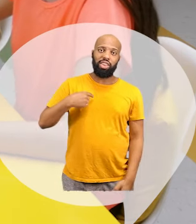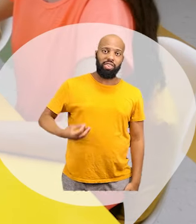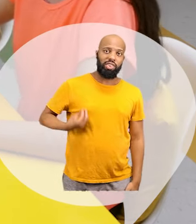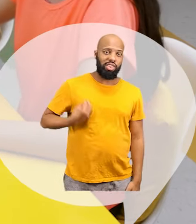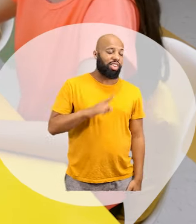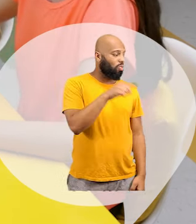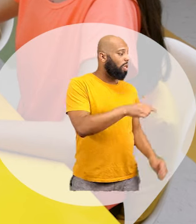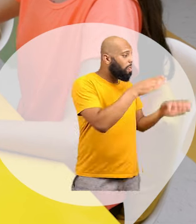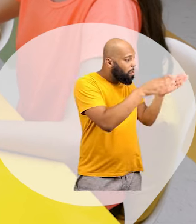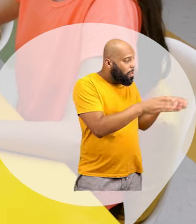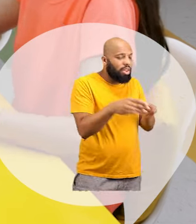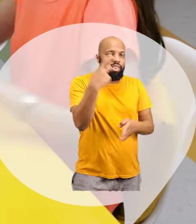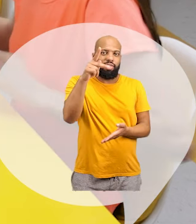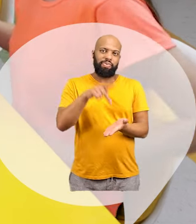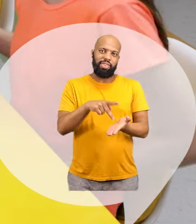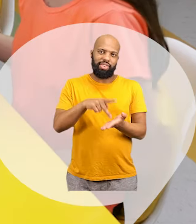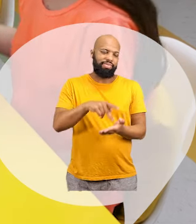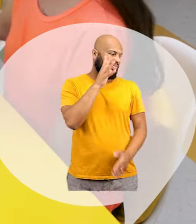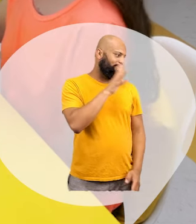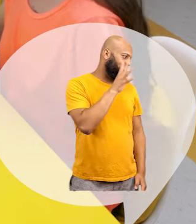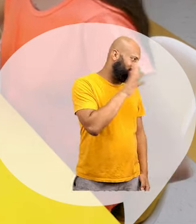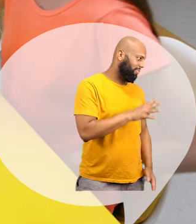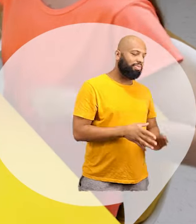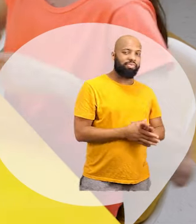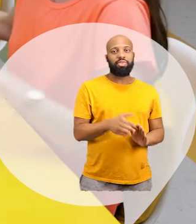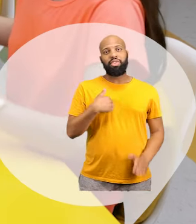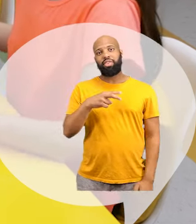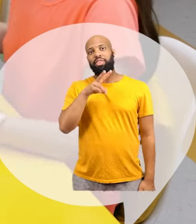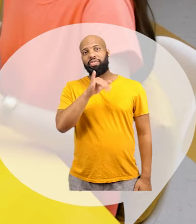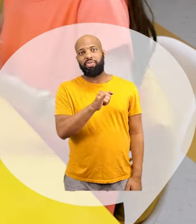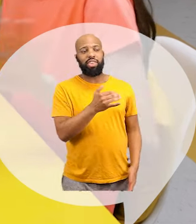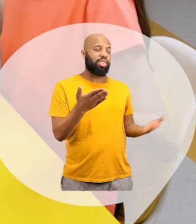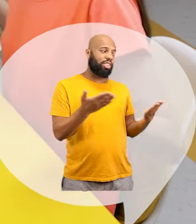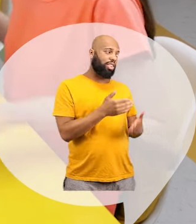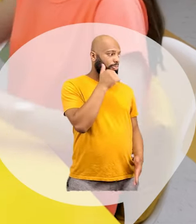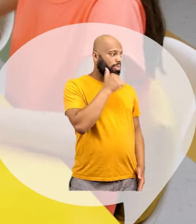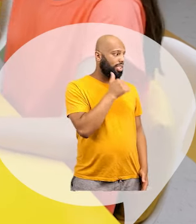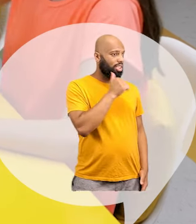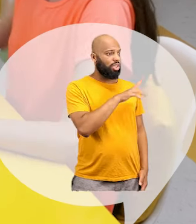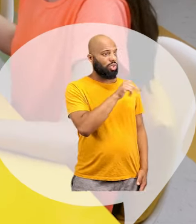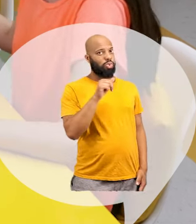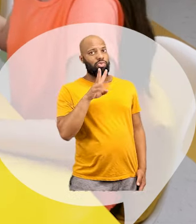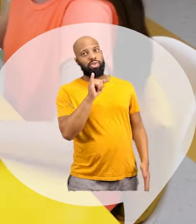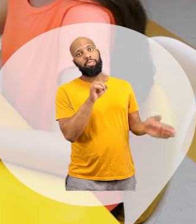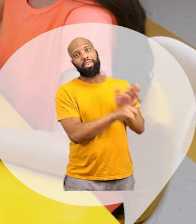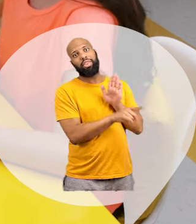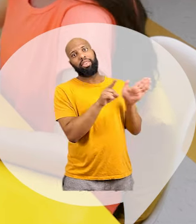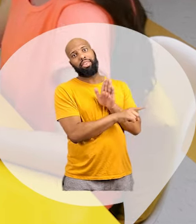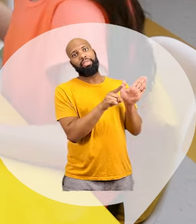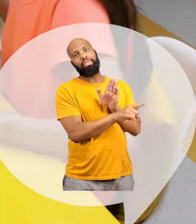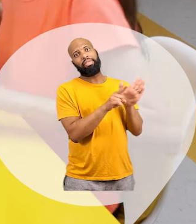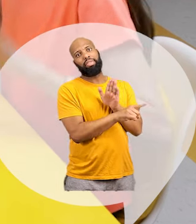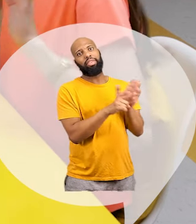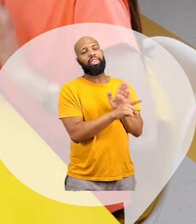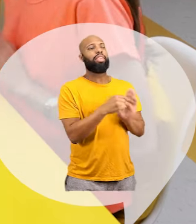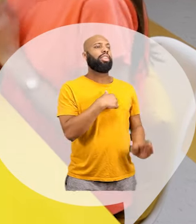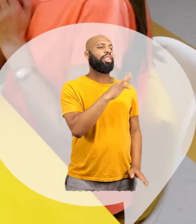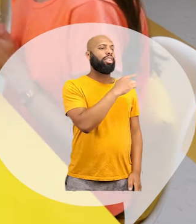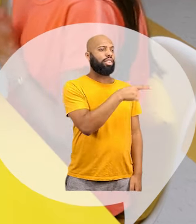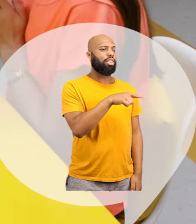vivo é bom eu vou segurar essa menina aqui ó essa menina nunca mais vai parar a nossa